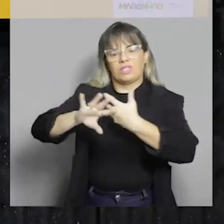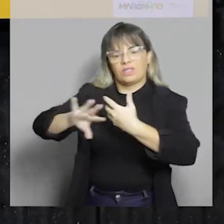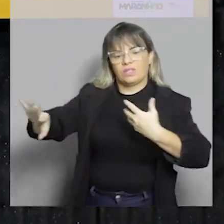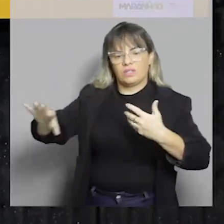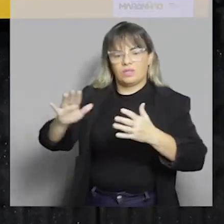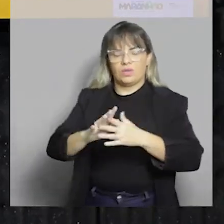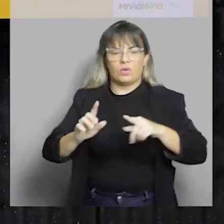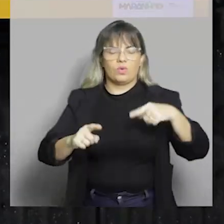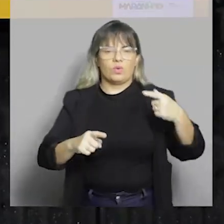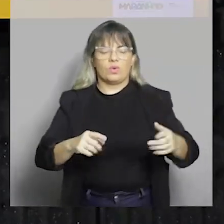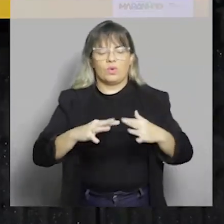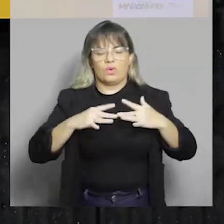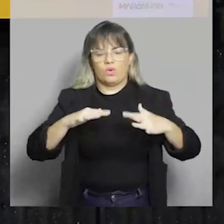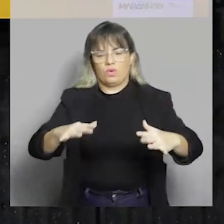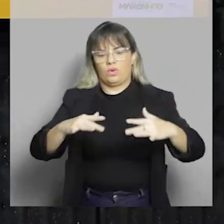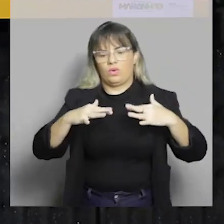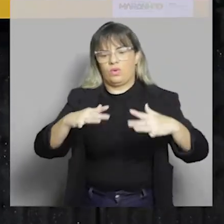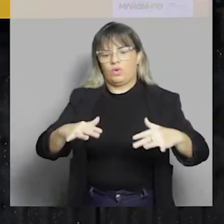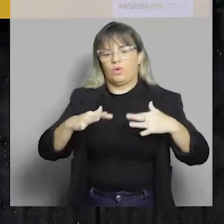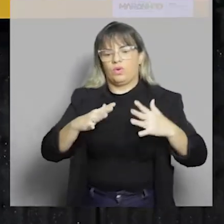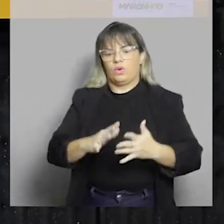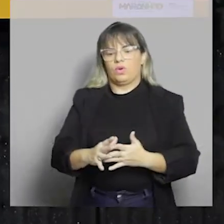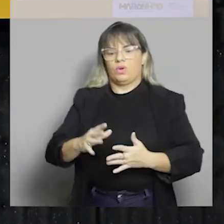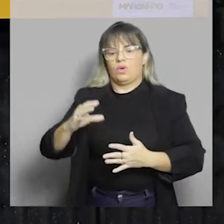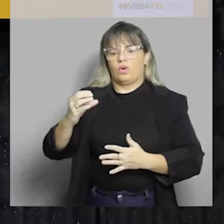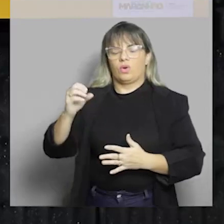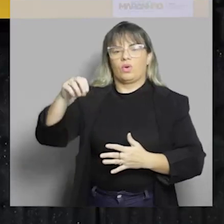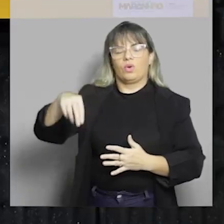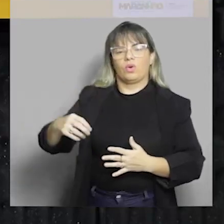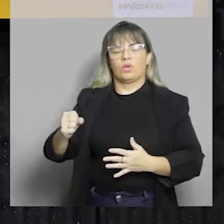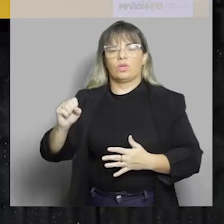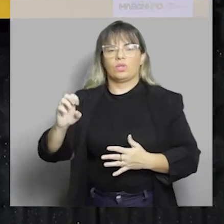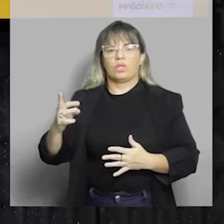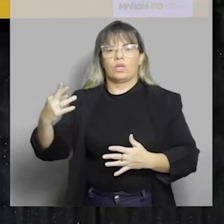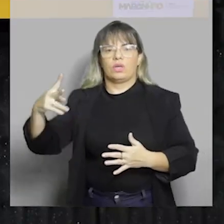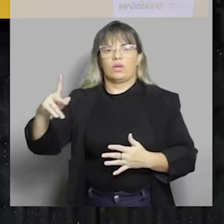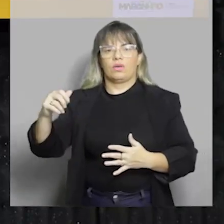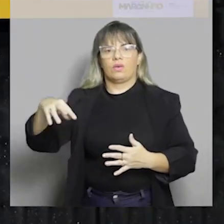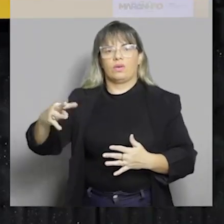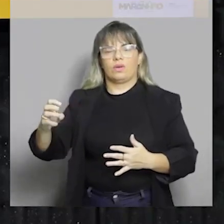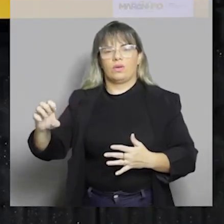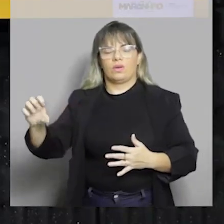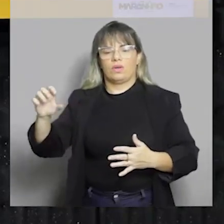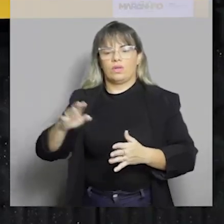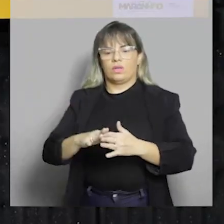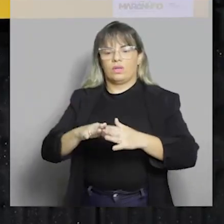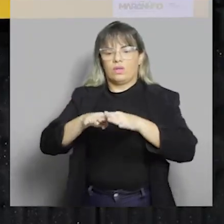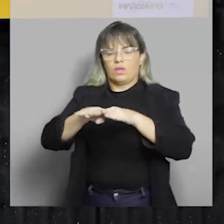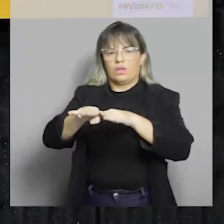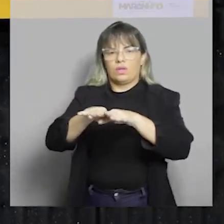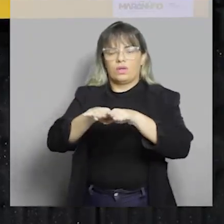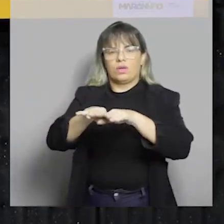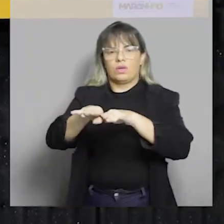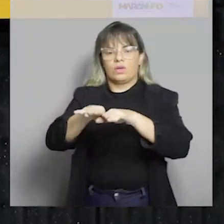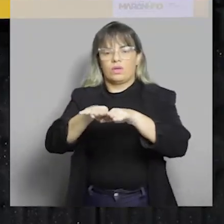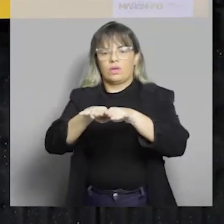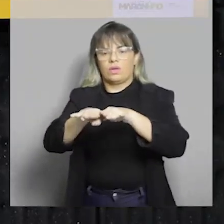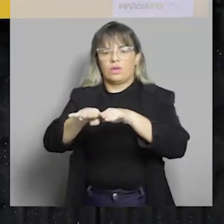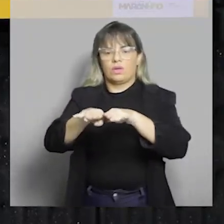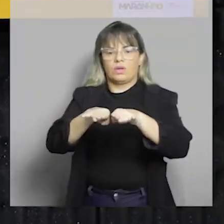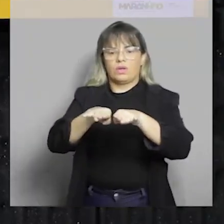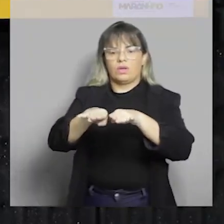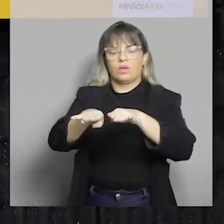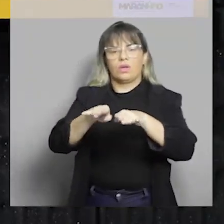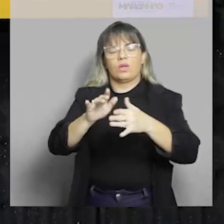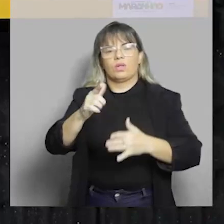é o chamado limite transformativo ou conservante. É quando as placas deslizam entre elas, mas não há esse encontro frontal e,